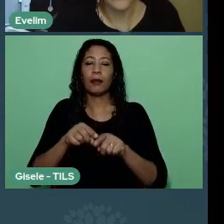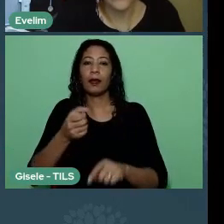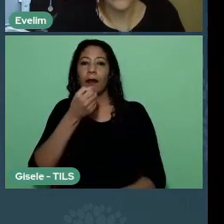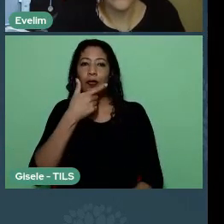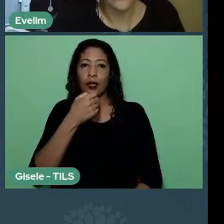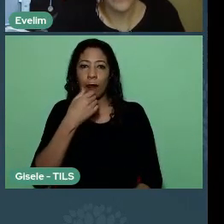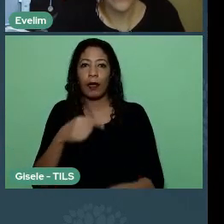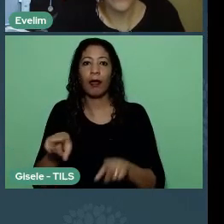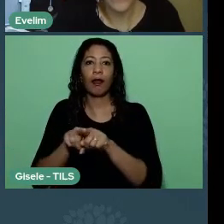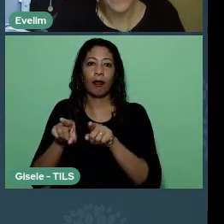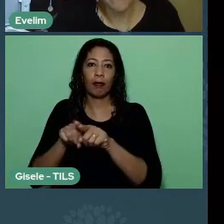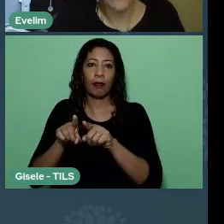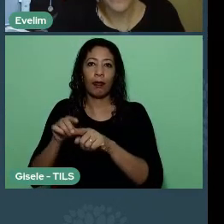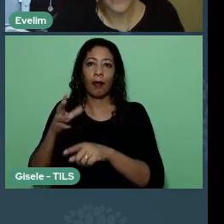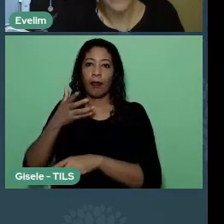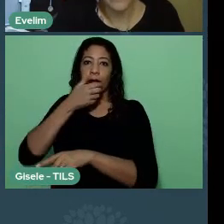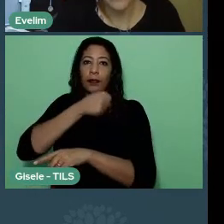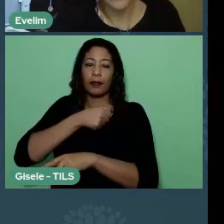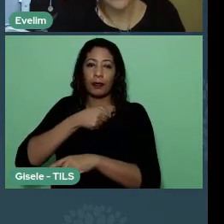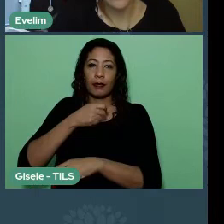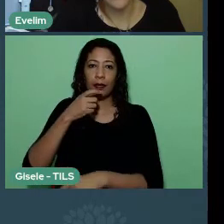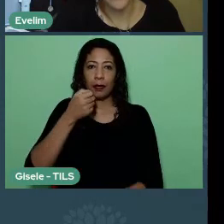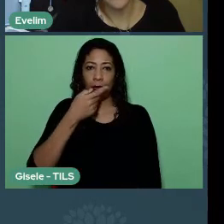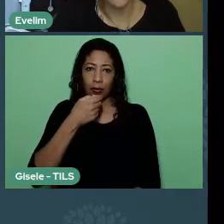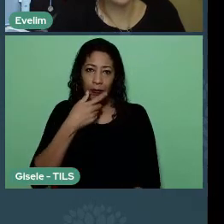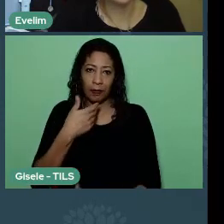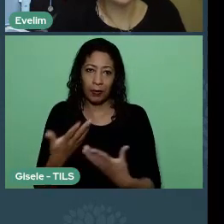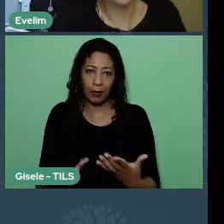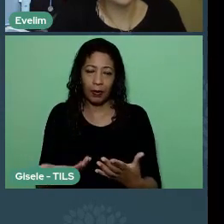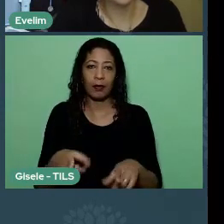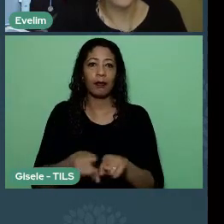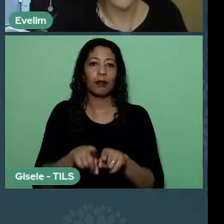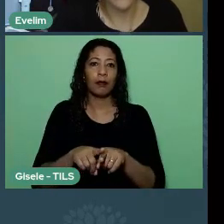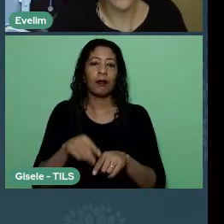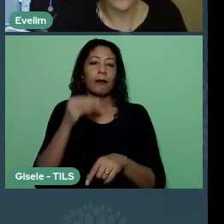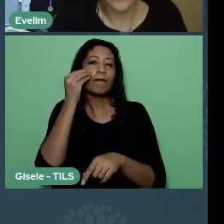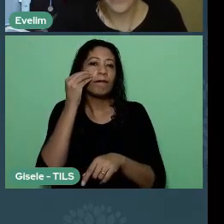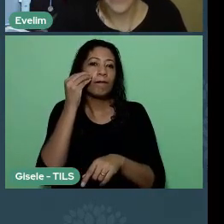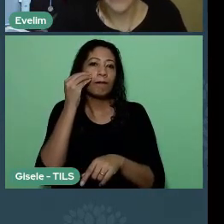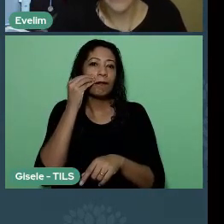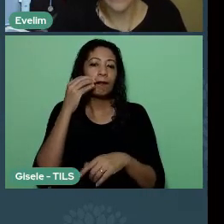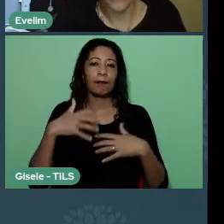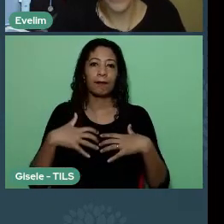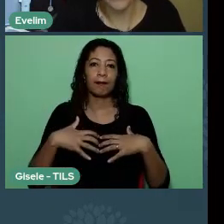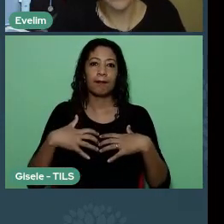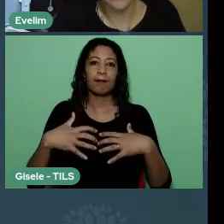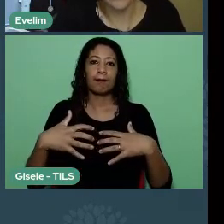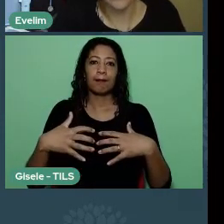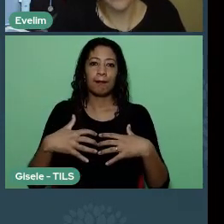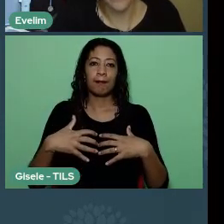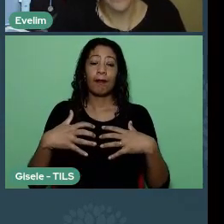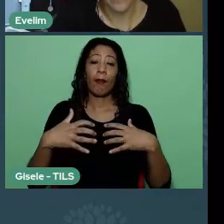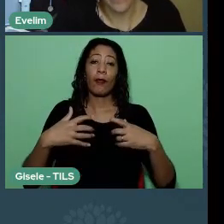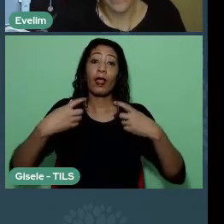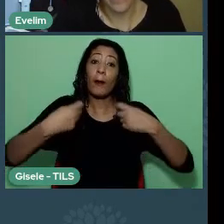e testes de função pulmonar, tá? Ainda precisa de mais estudos